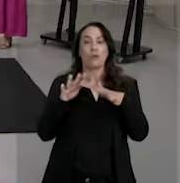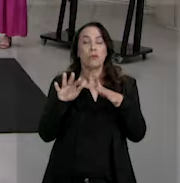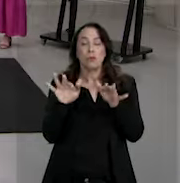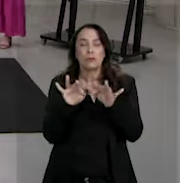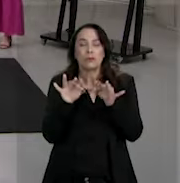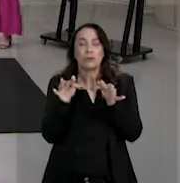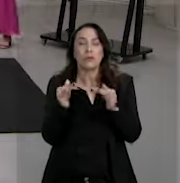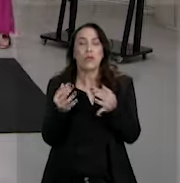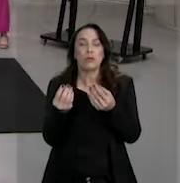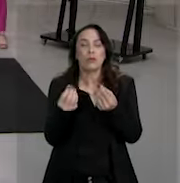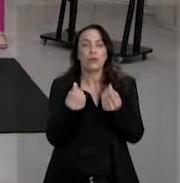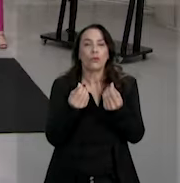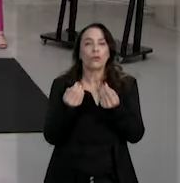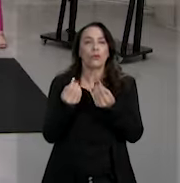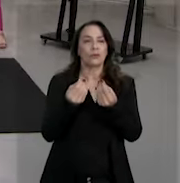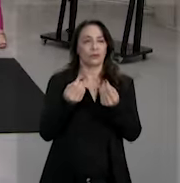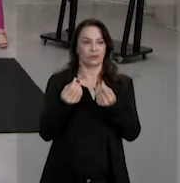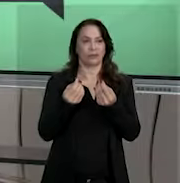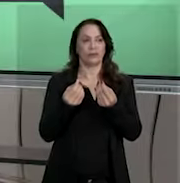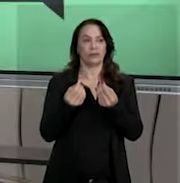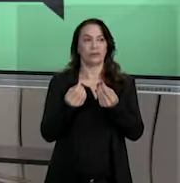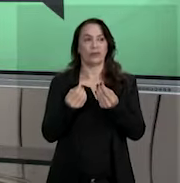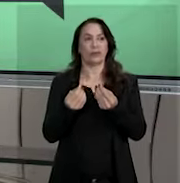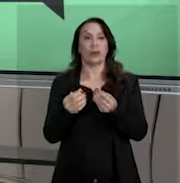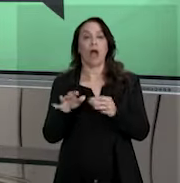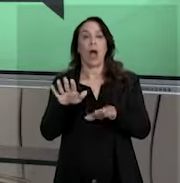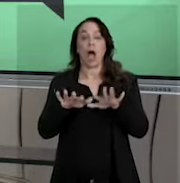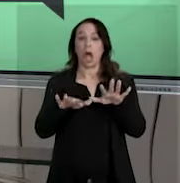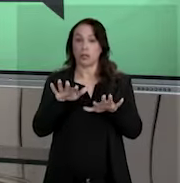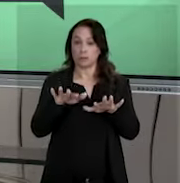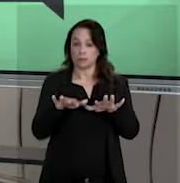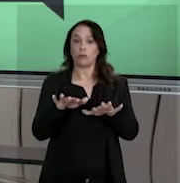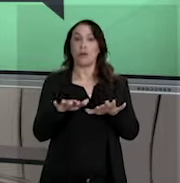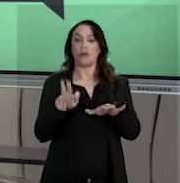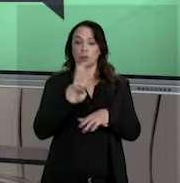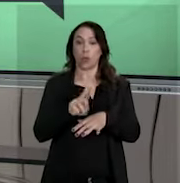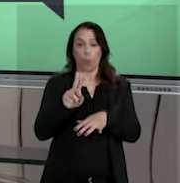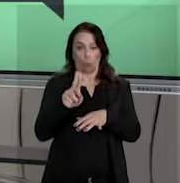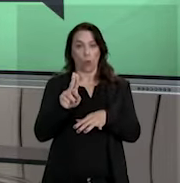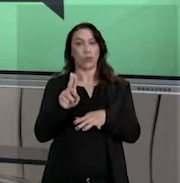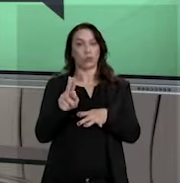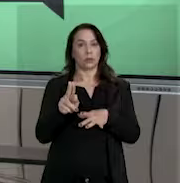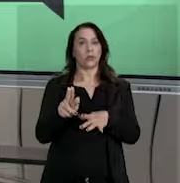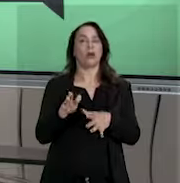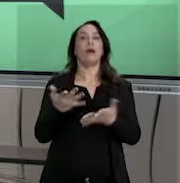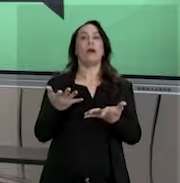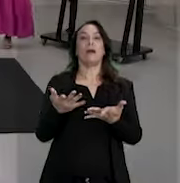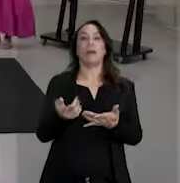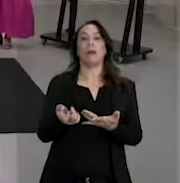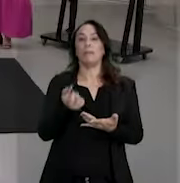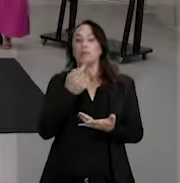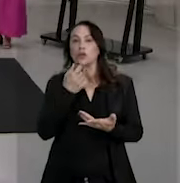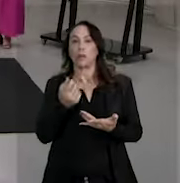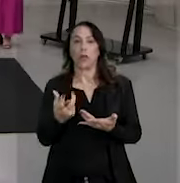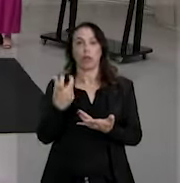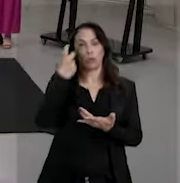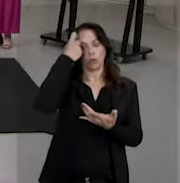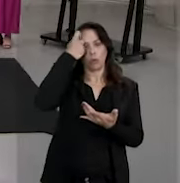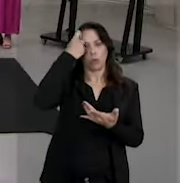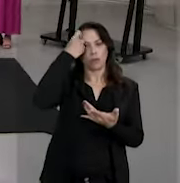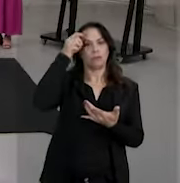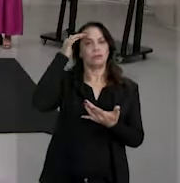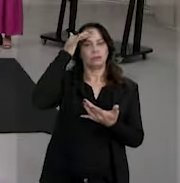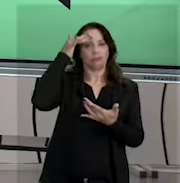paralisa alguns, né? Assim, quando a gente aplica umas toxinas assim para poder paralisar alguns músculos. Para ficar novinha, né? Então, a gente